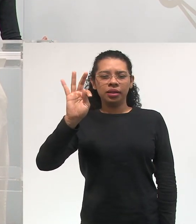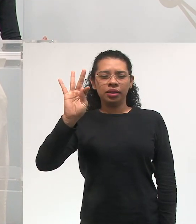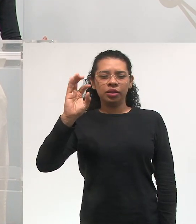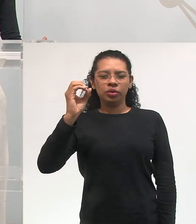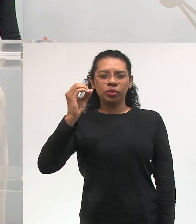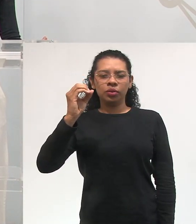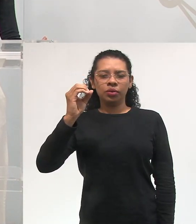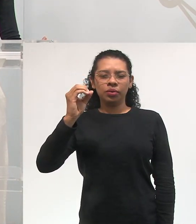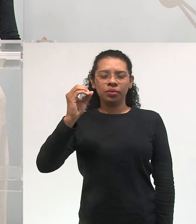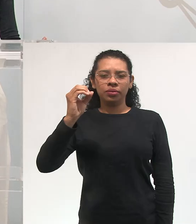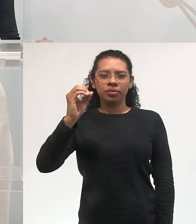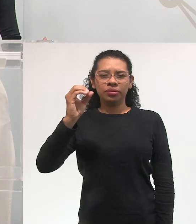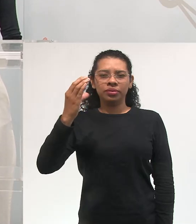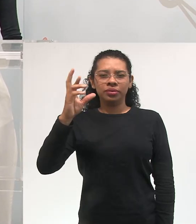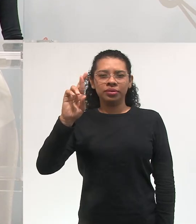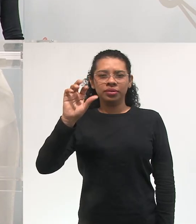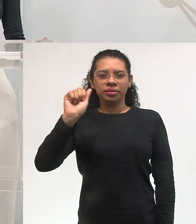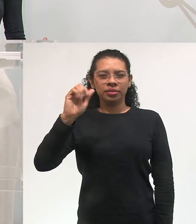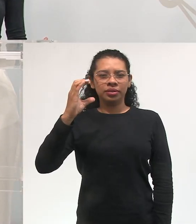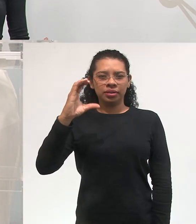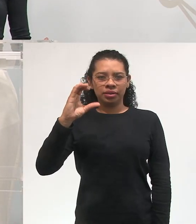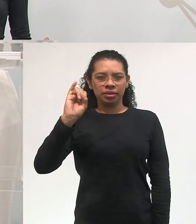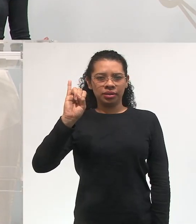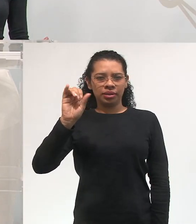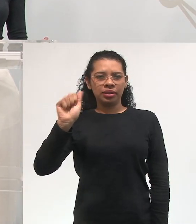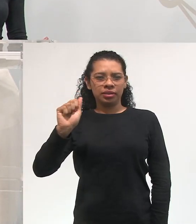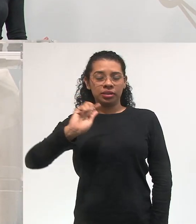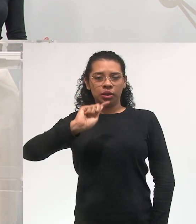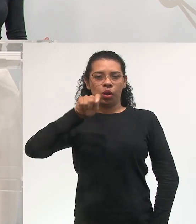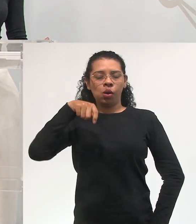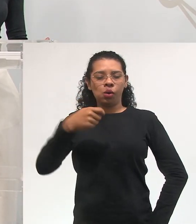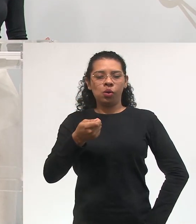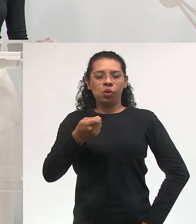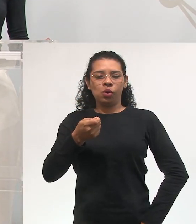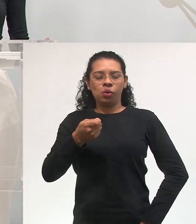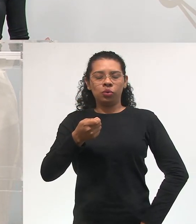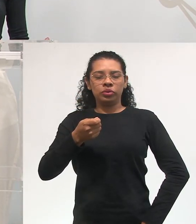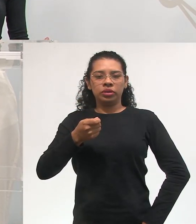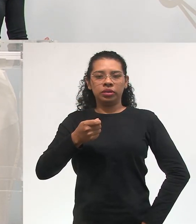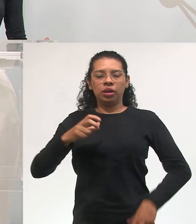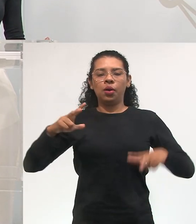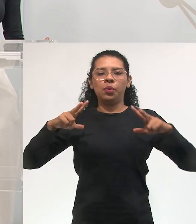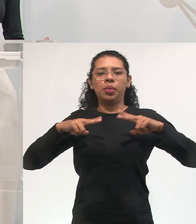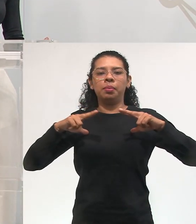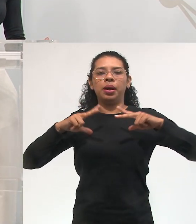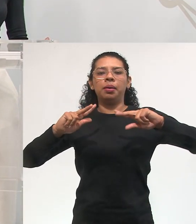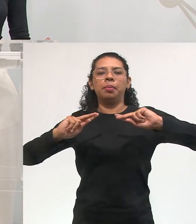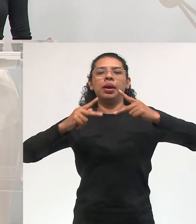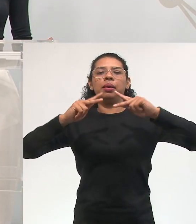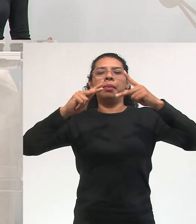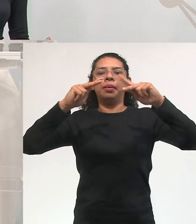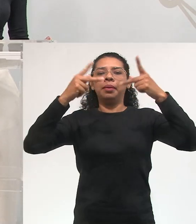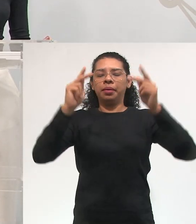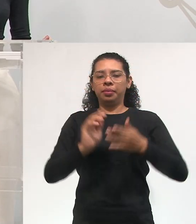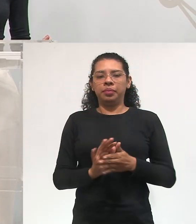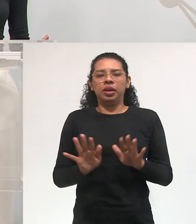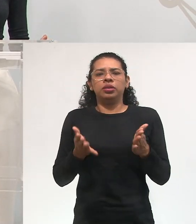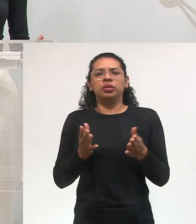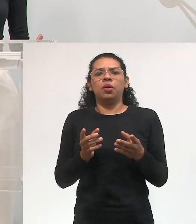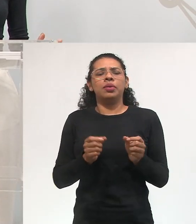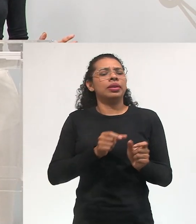né? Cada um, a partir do seu esforço, pode conquistar tudo o que se